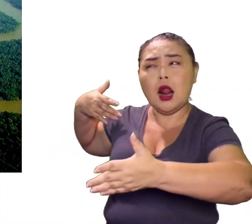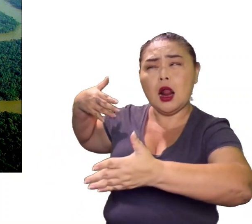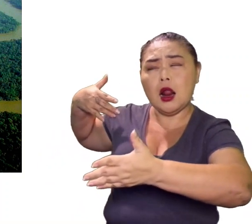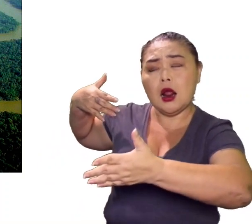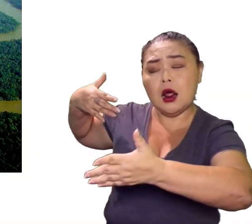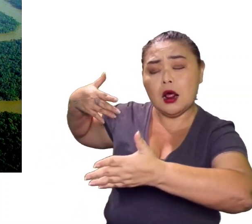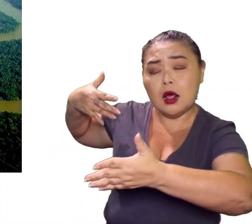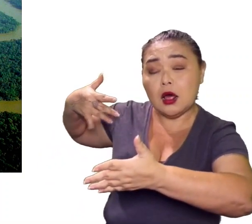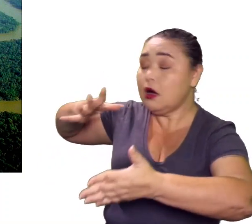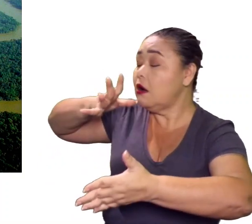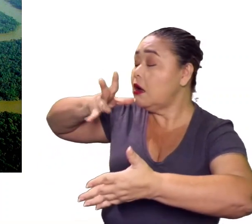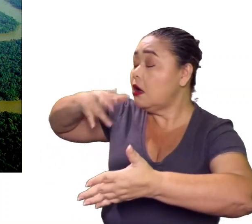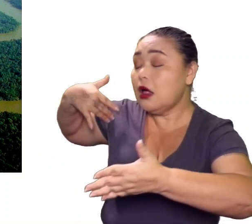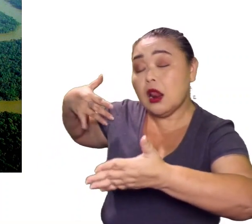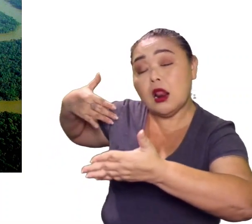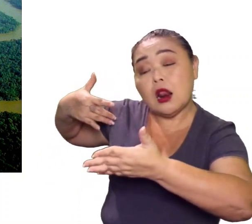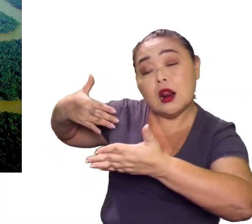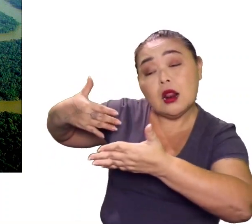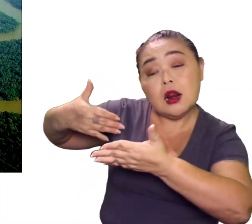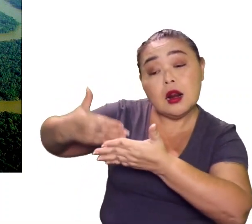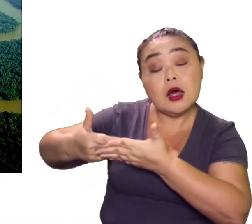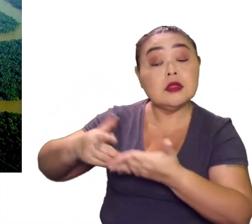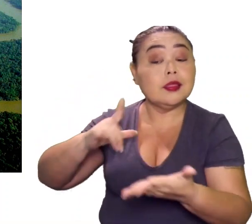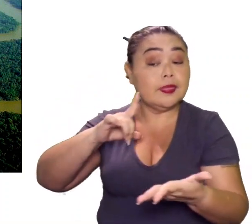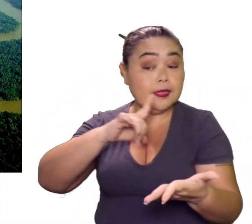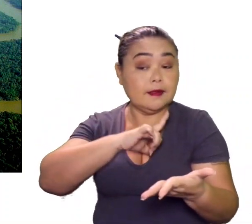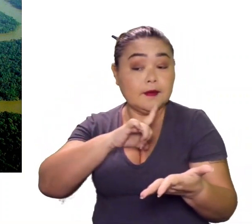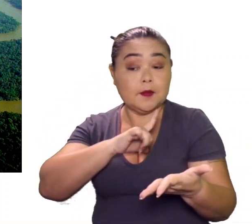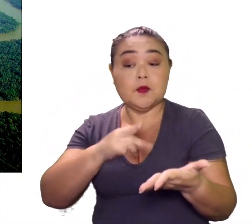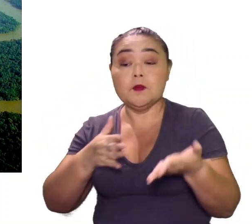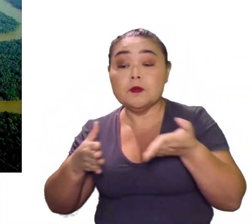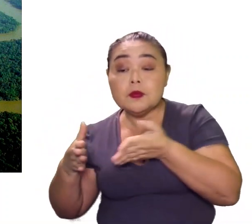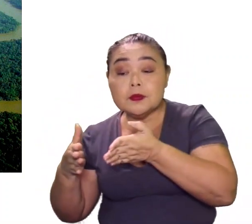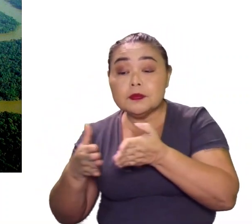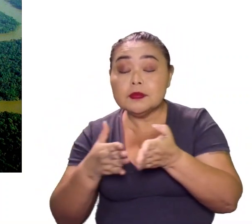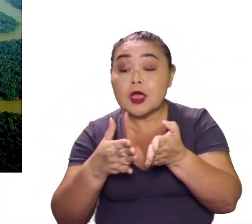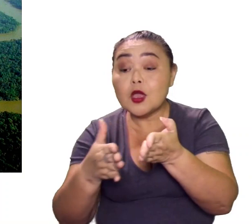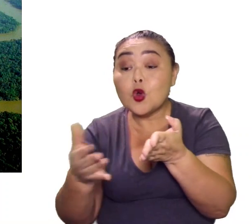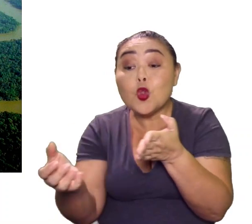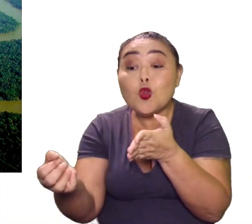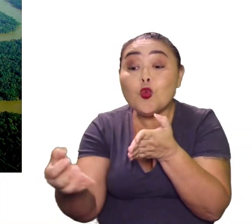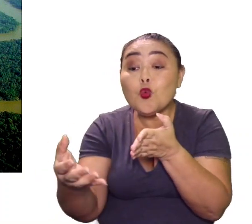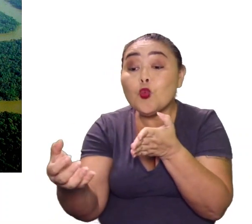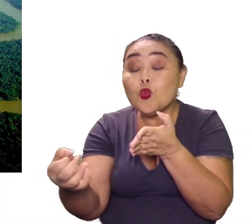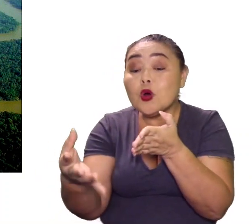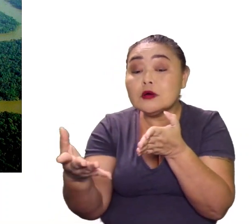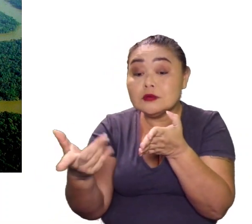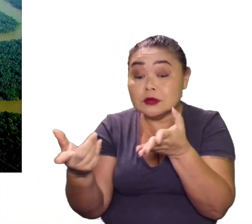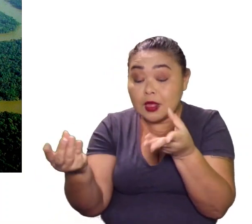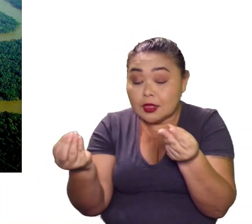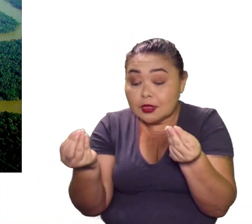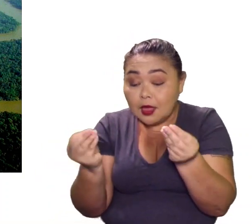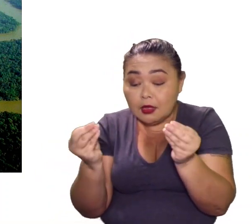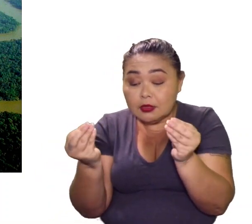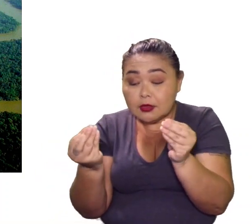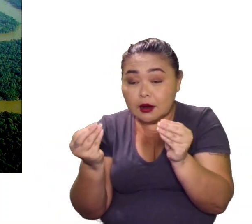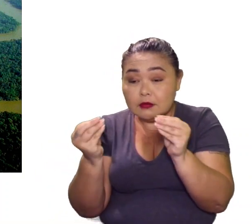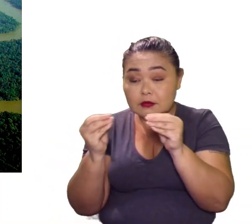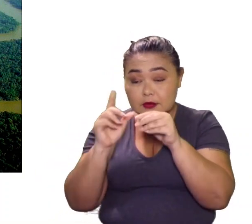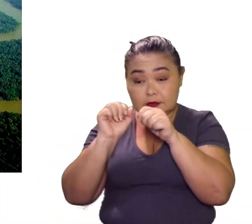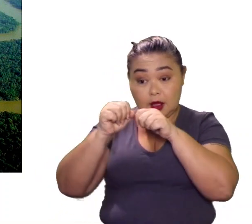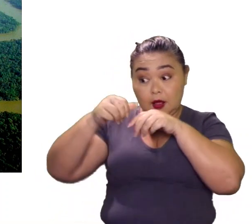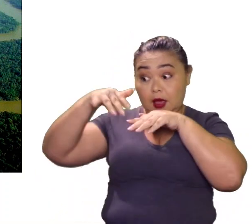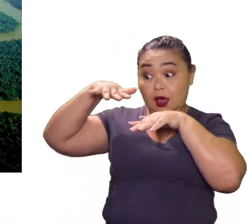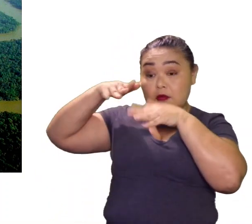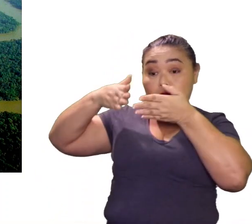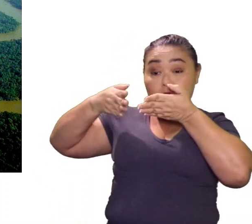rio jovem, né? Nós temos rios jovens da Amazônia, que ainda carregam muito sedimento vindo das partes